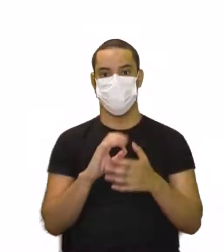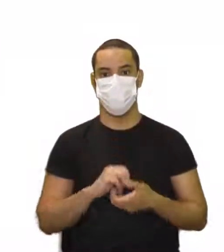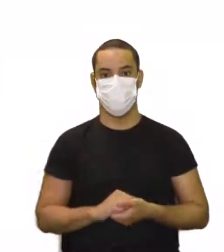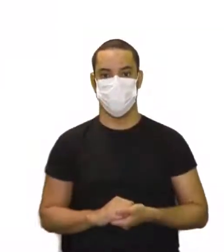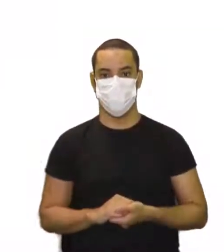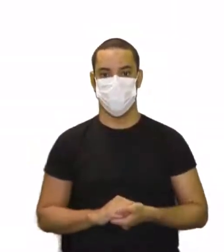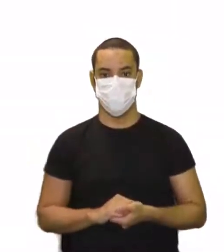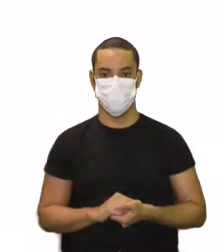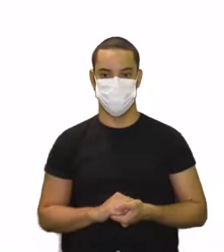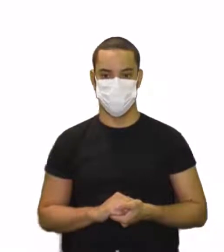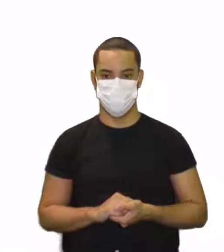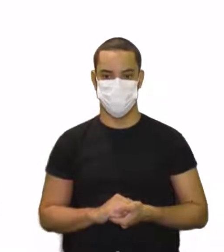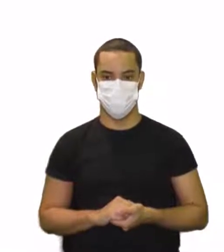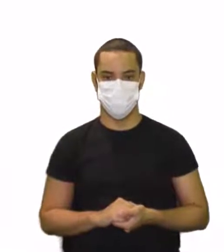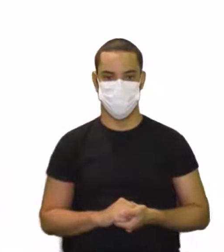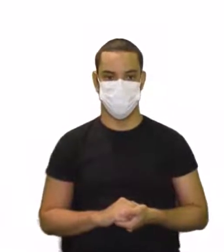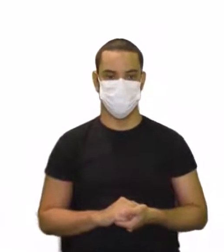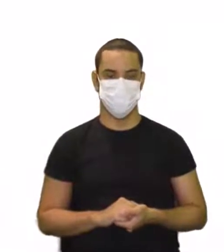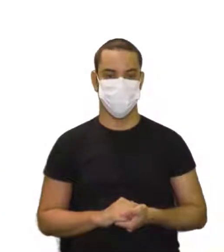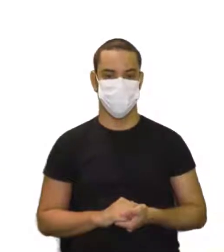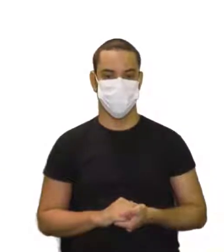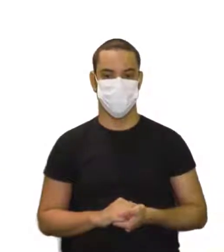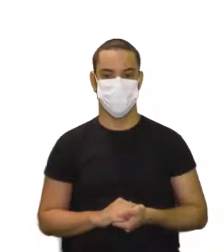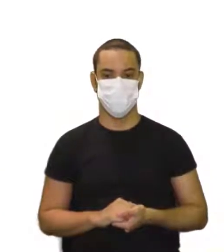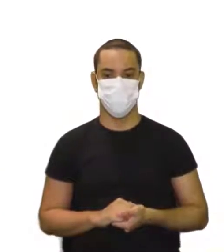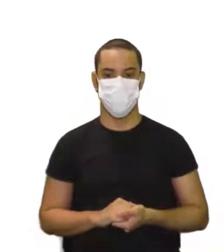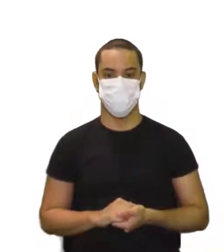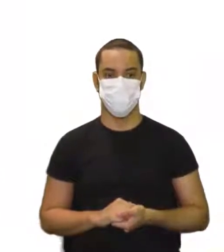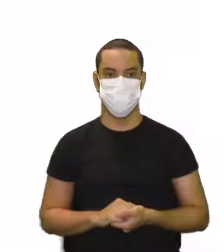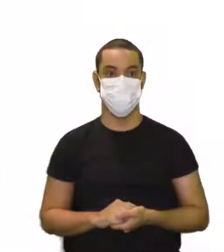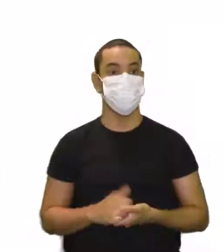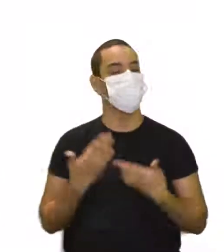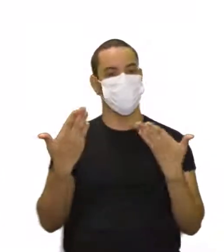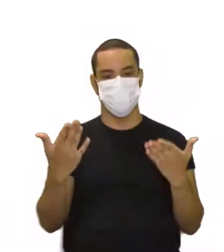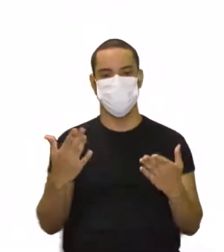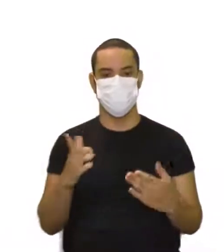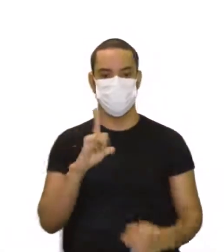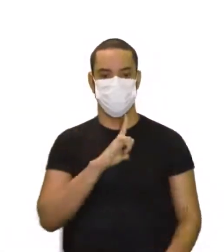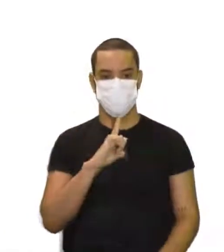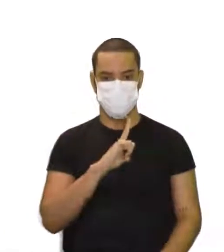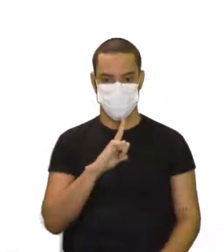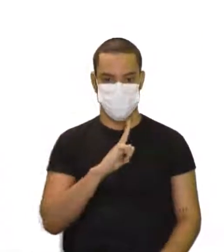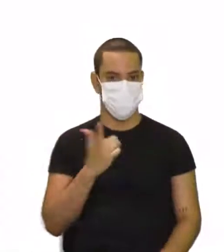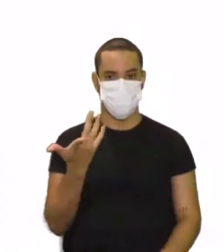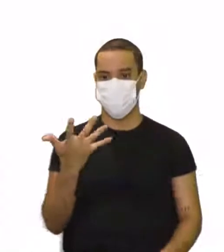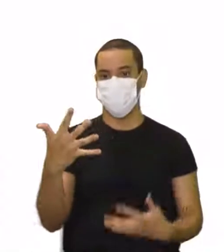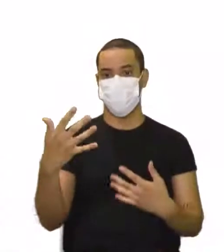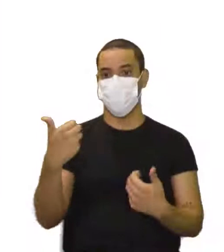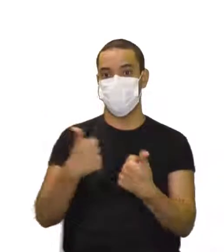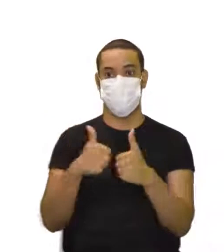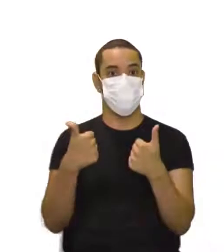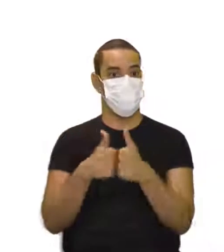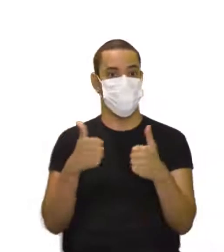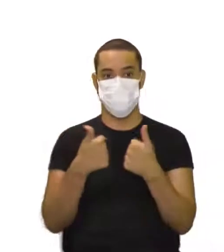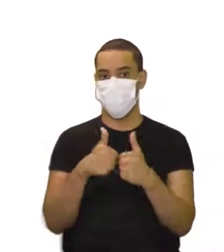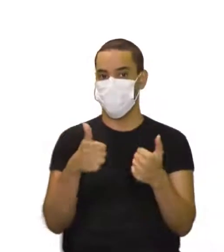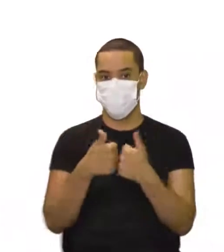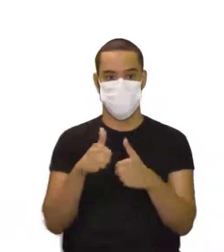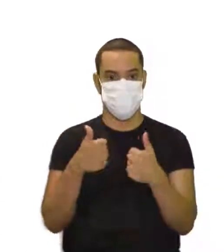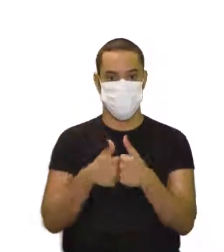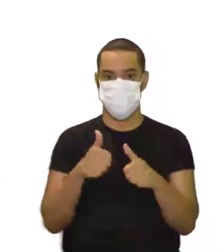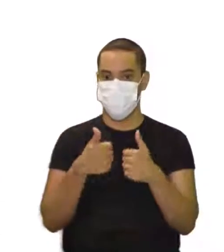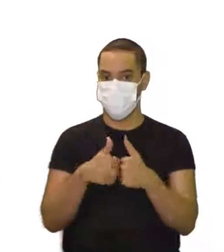Bom, endereço da imagem. Considere um veículo que se move relativamente ao solo,